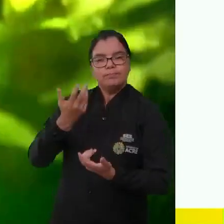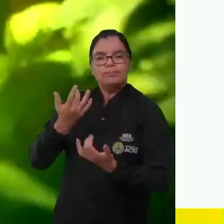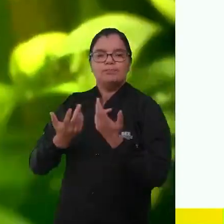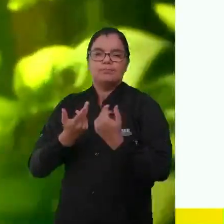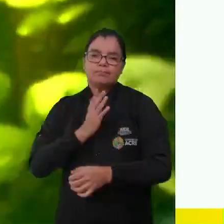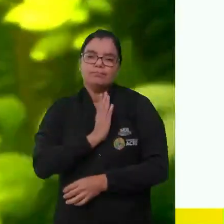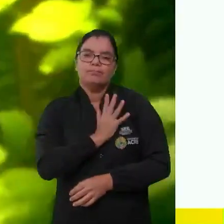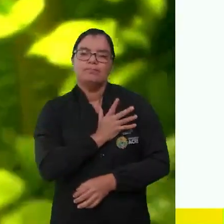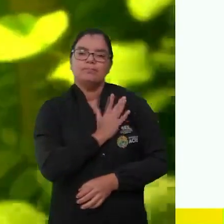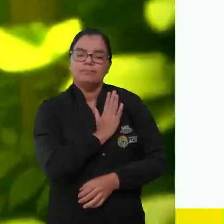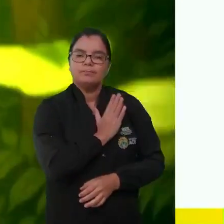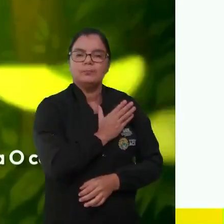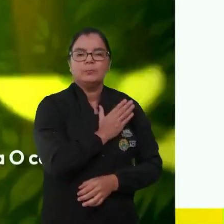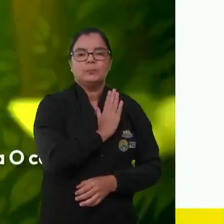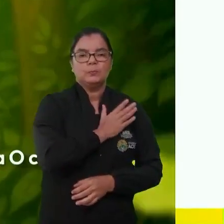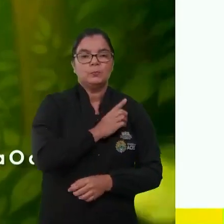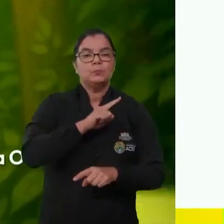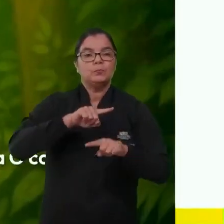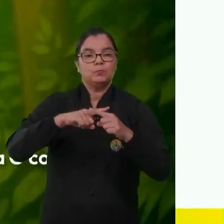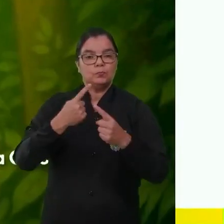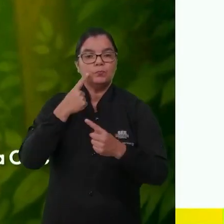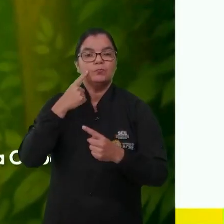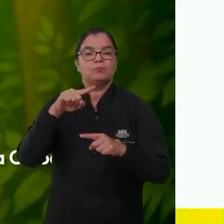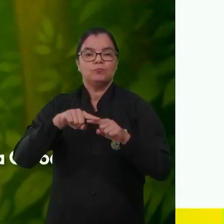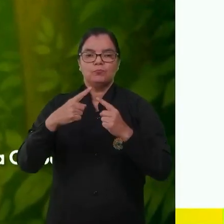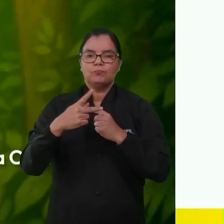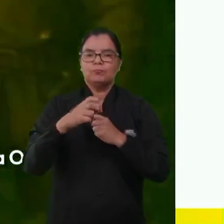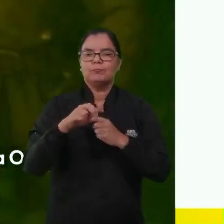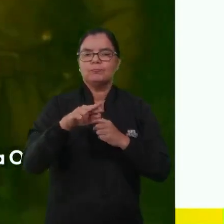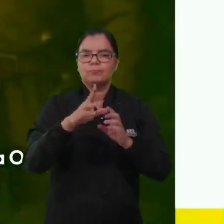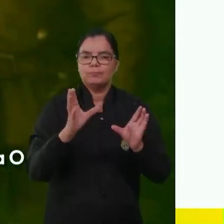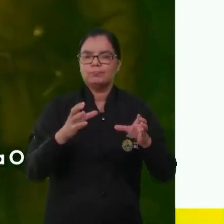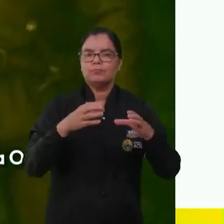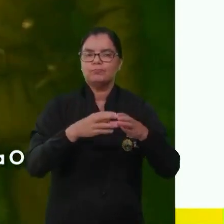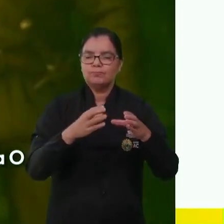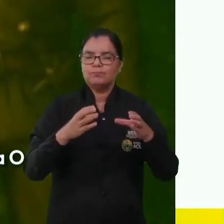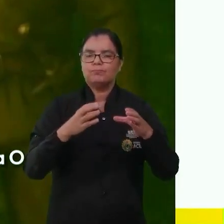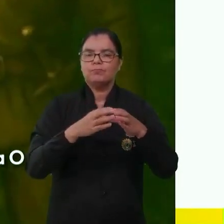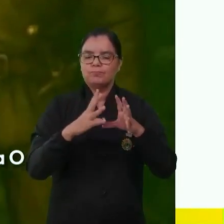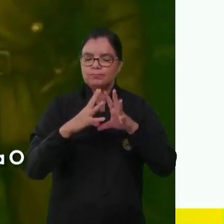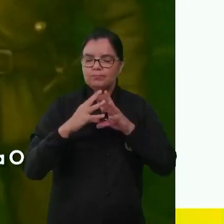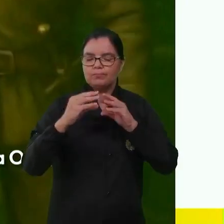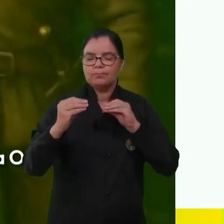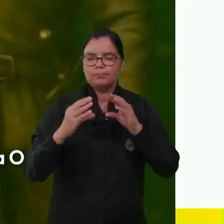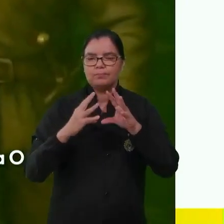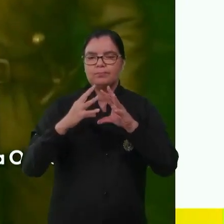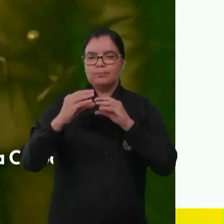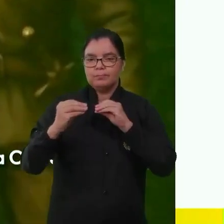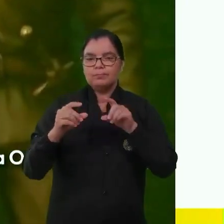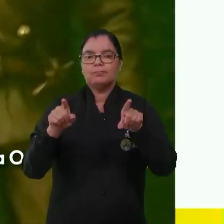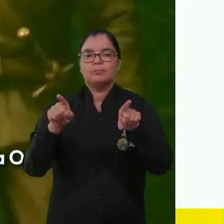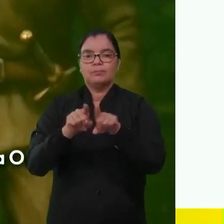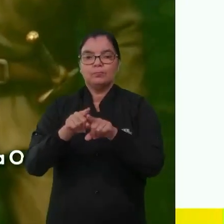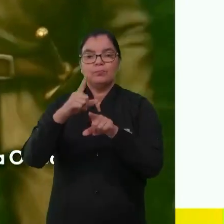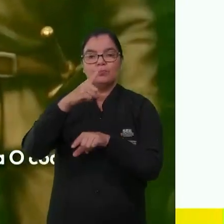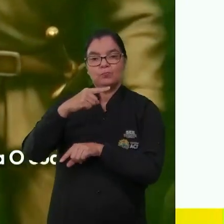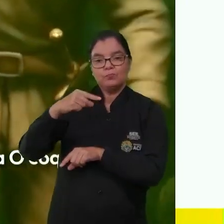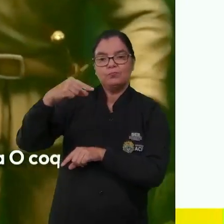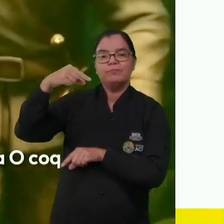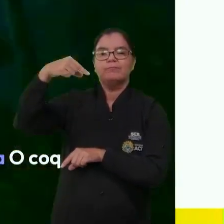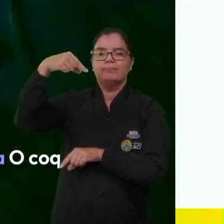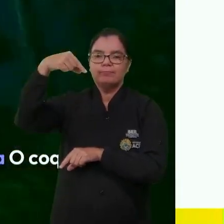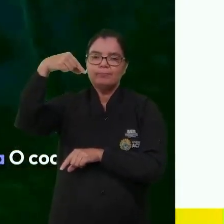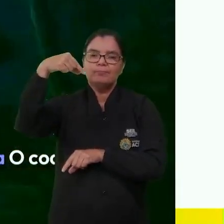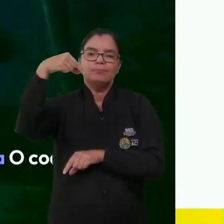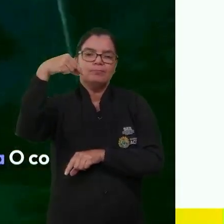no coração. Compote, irmão potiguara, fogem rumo ao litoral, a lua